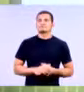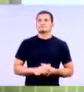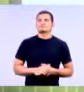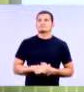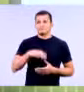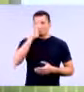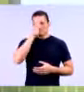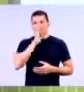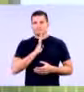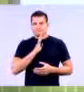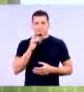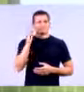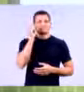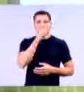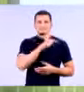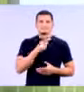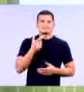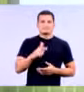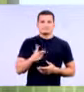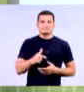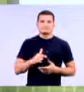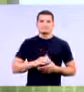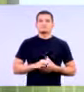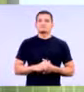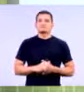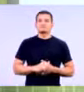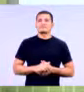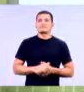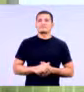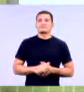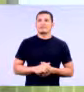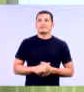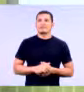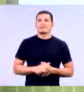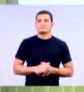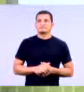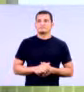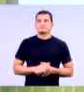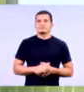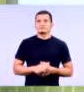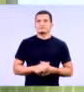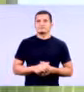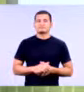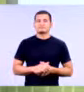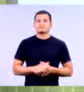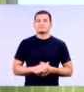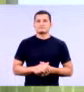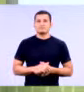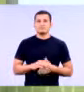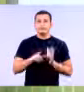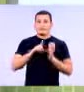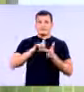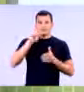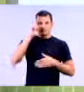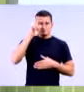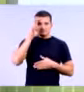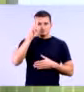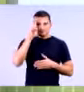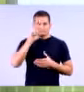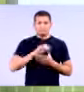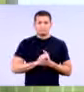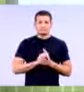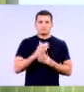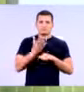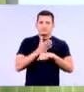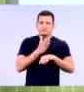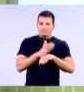Não tá tão difícil assim, né, professora Sara? Sim. Ai, bom, mas sem mais delongas, só antes um lembrete. As